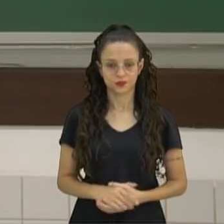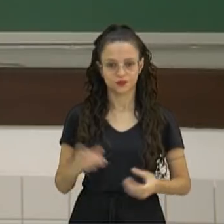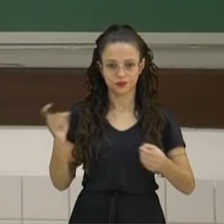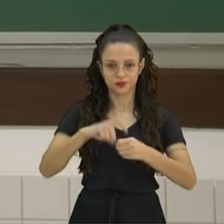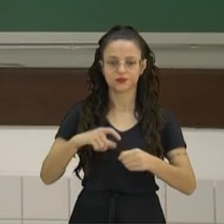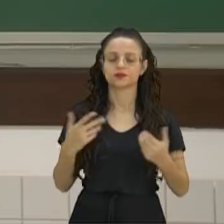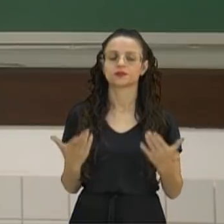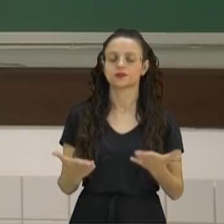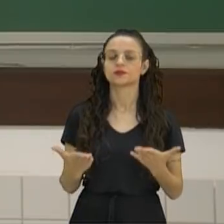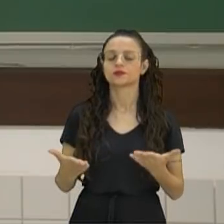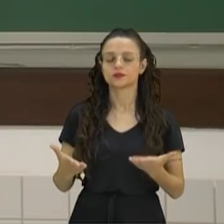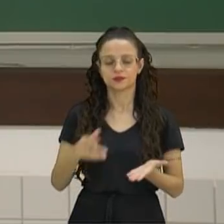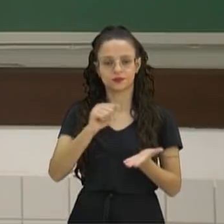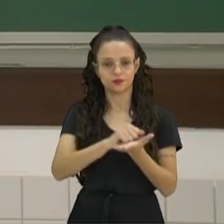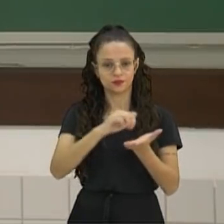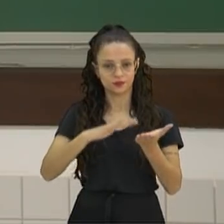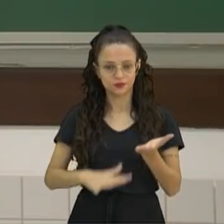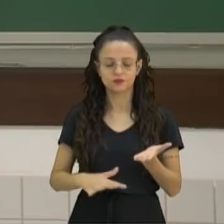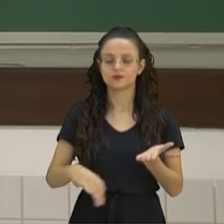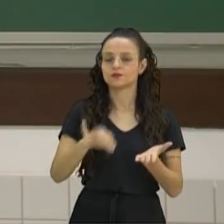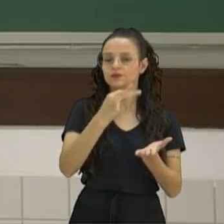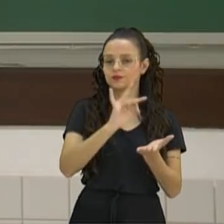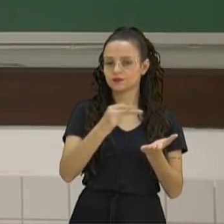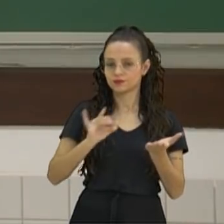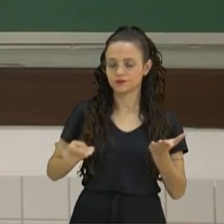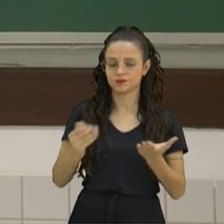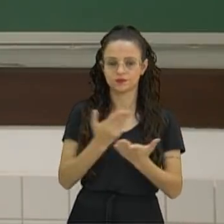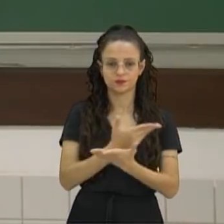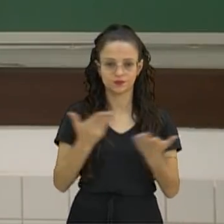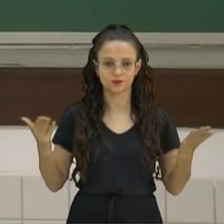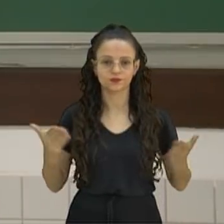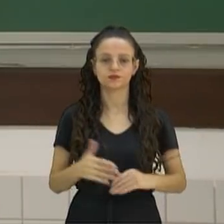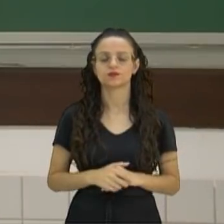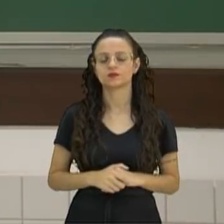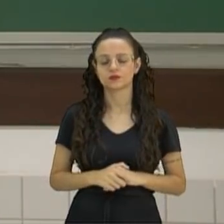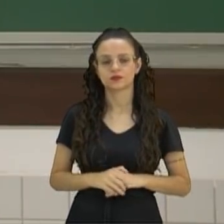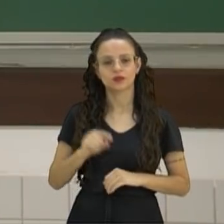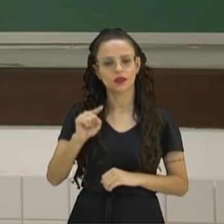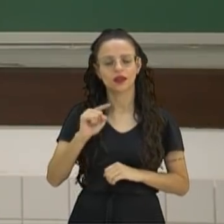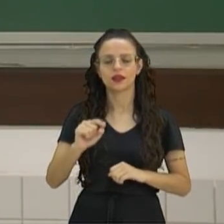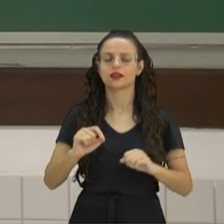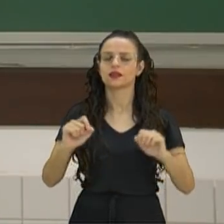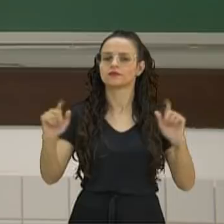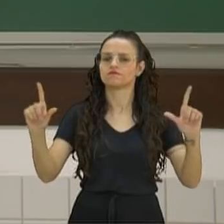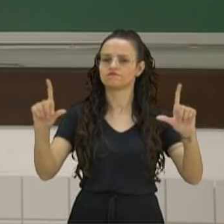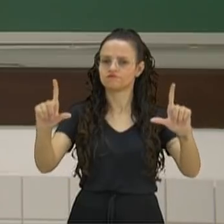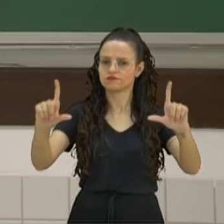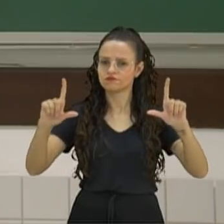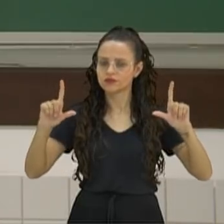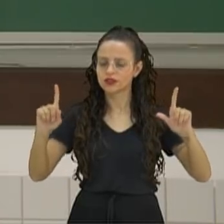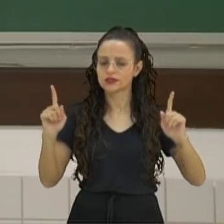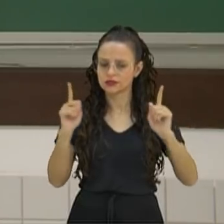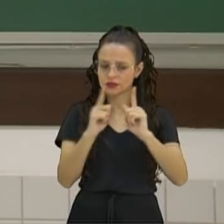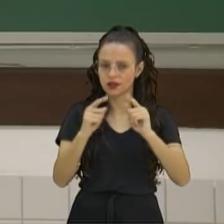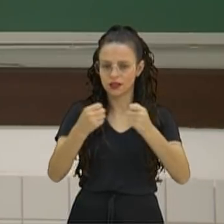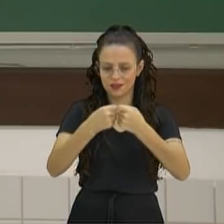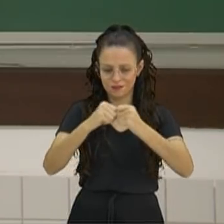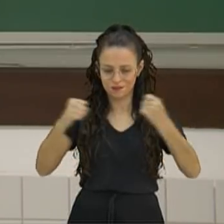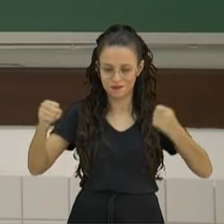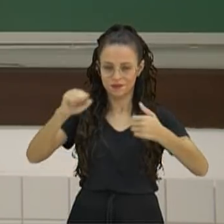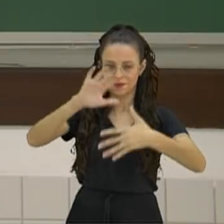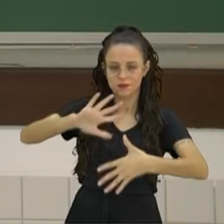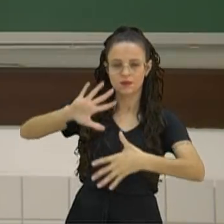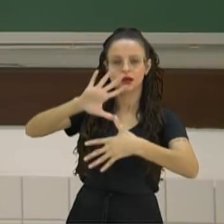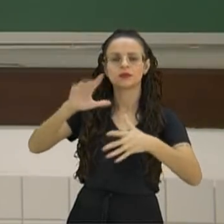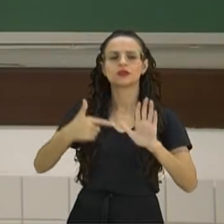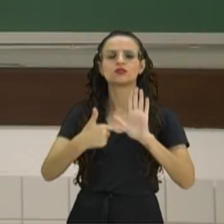Voltamos então ali com o exercício e a correção para vocês. A escala de um mapa vai indicar o quê? Qual a resposta certa para nós ali?